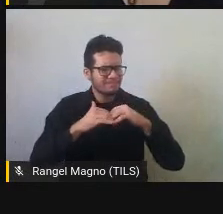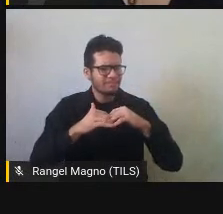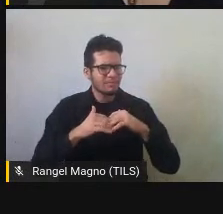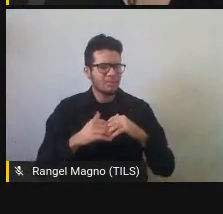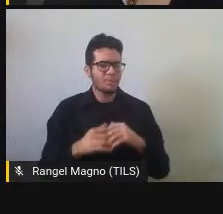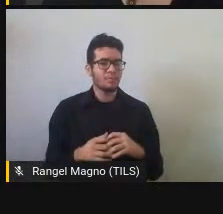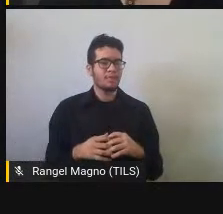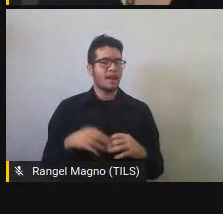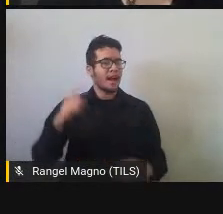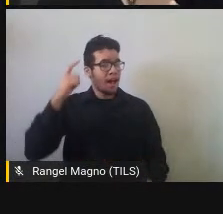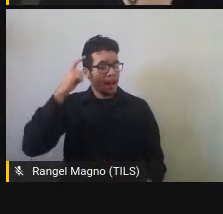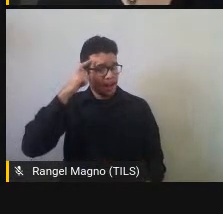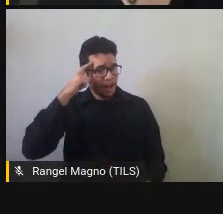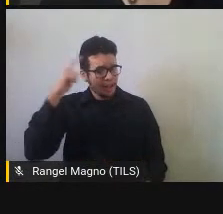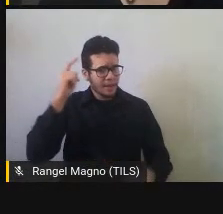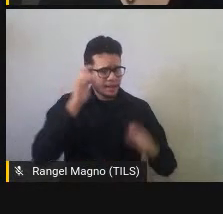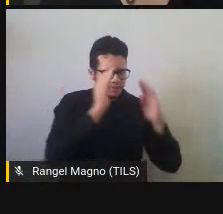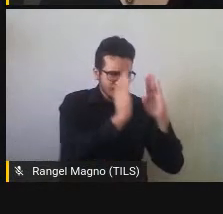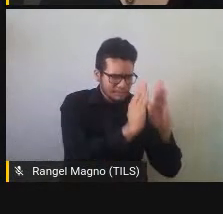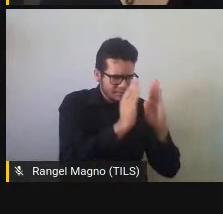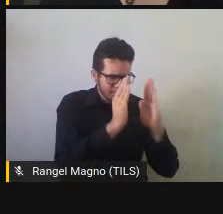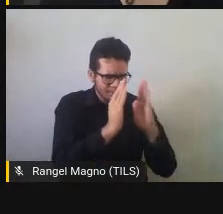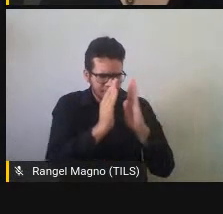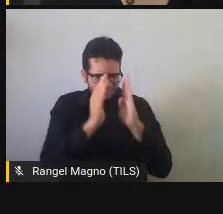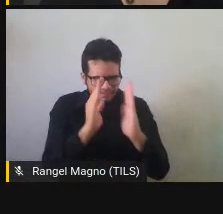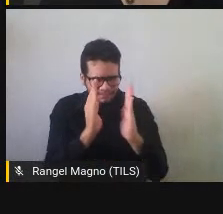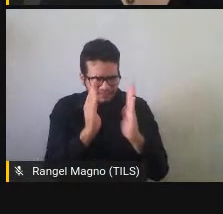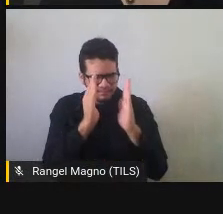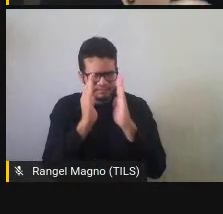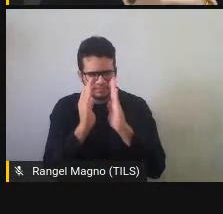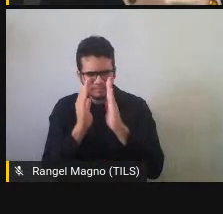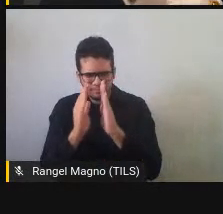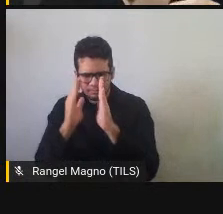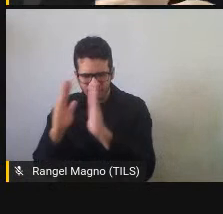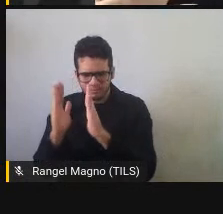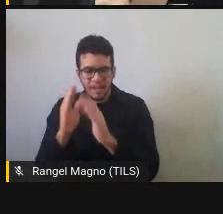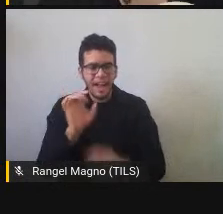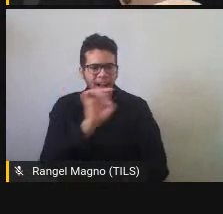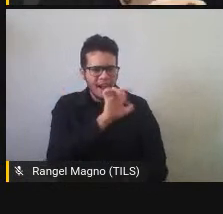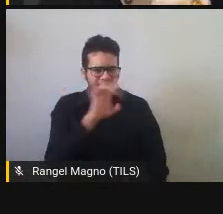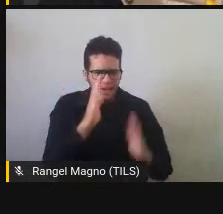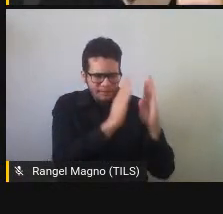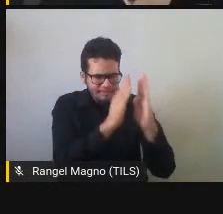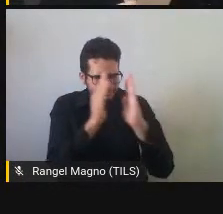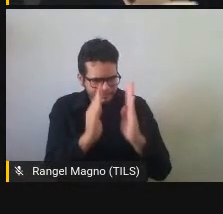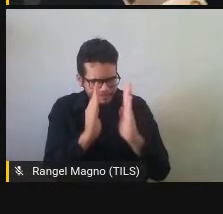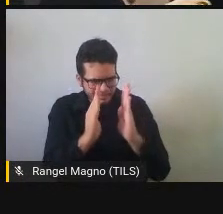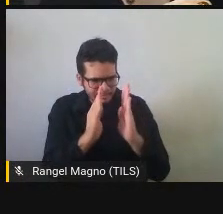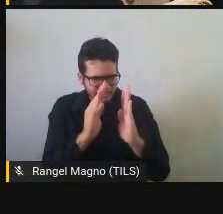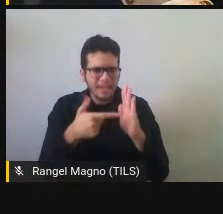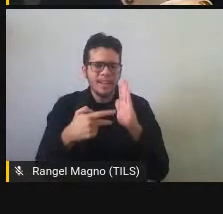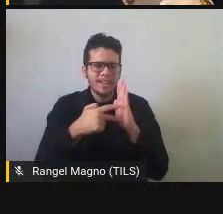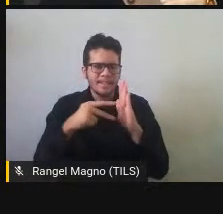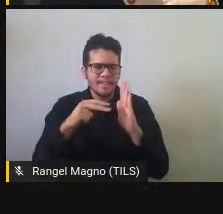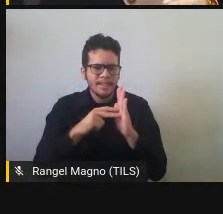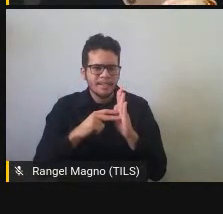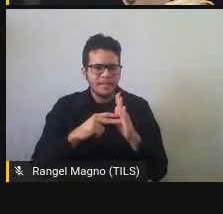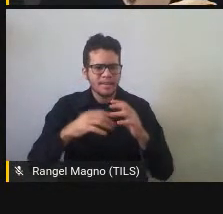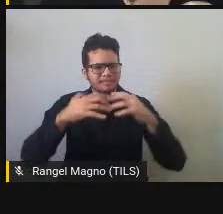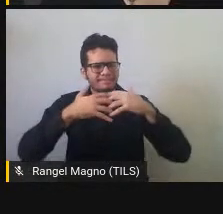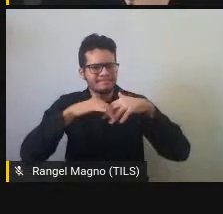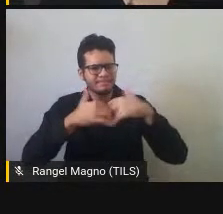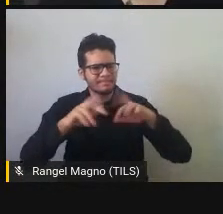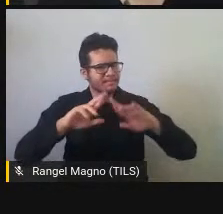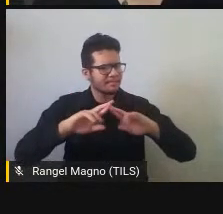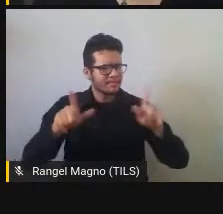uma hipótese foi o que se revelou no memoir então percorrer a língua e depois a linguística é